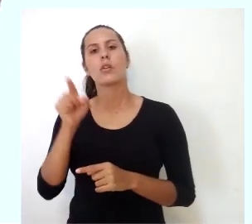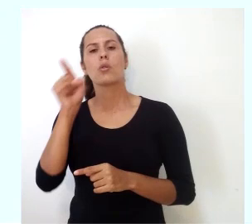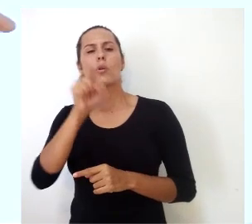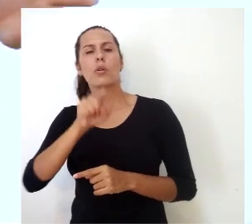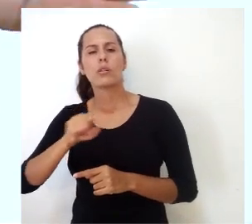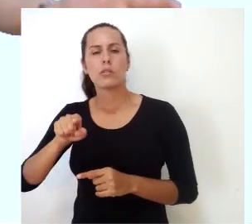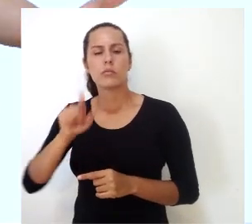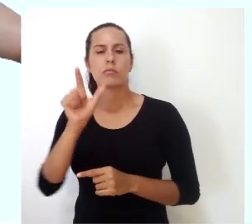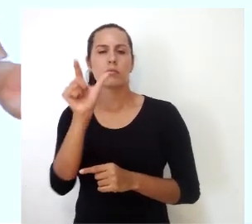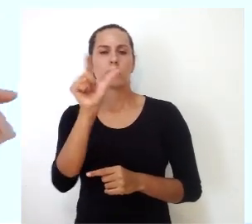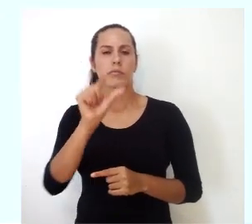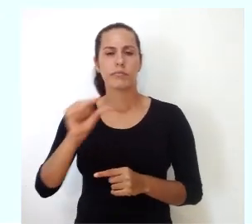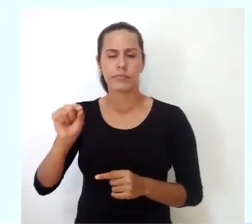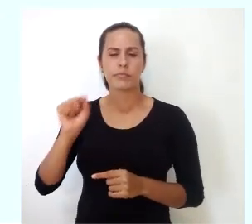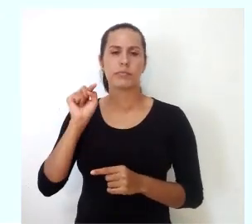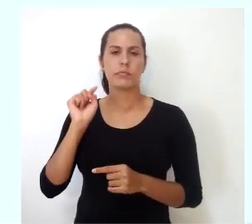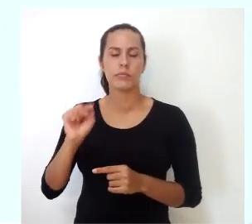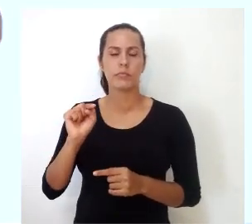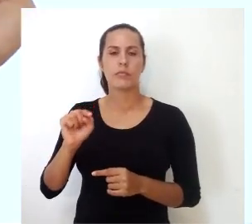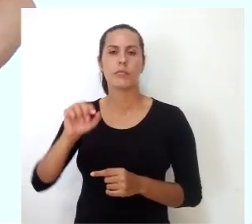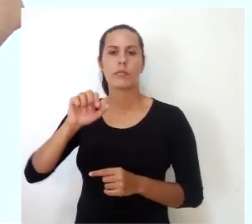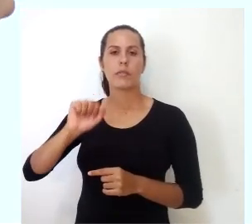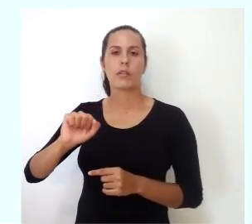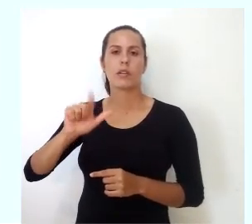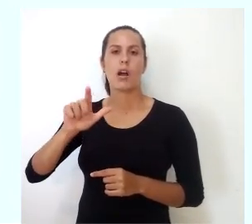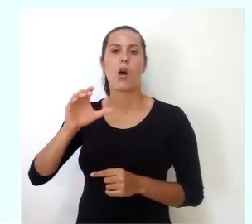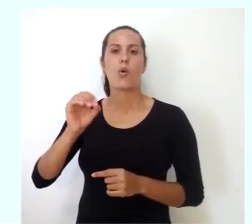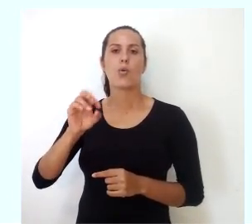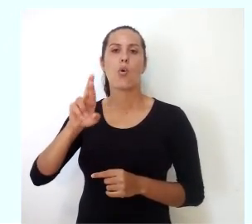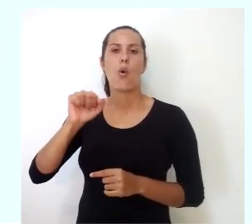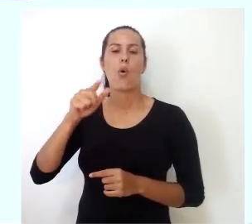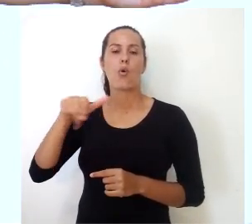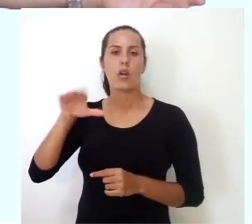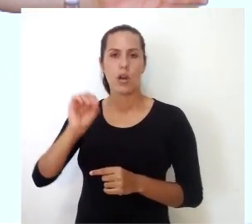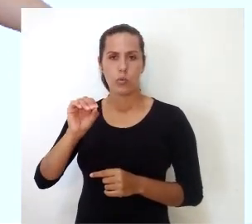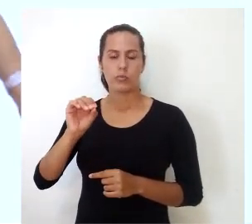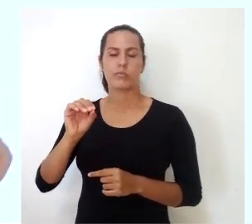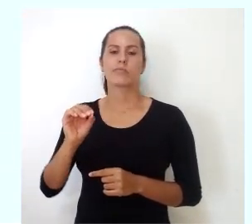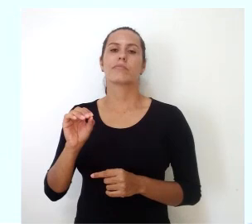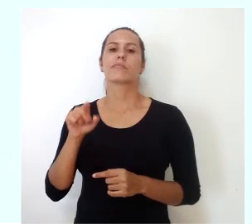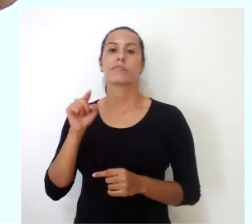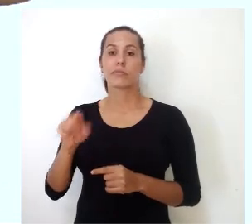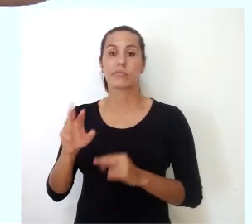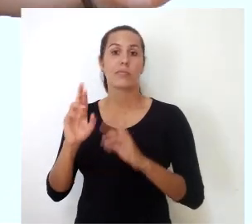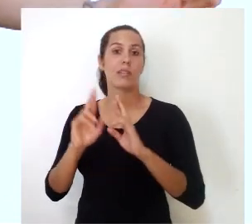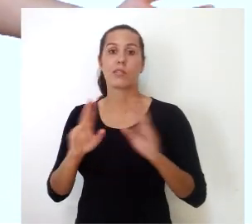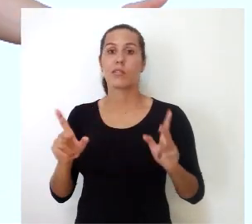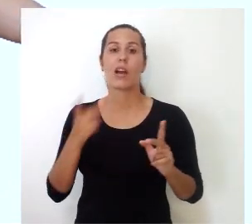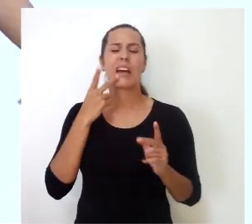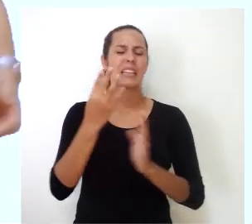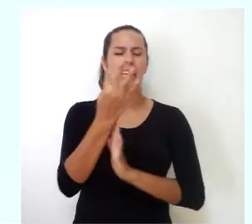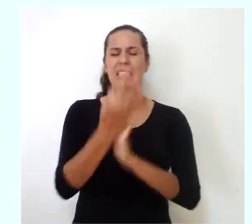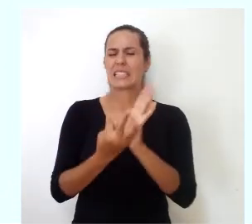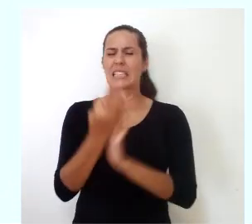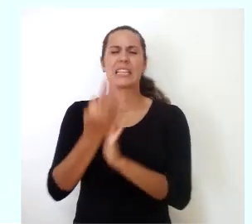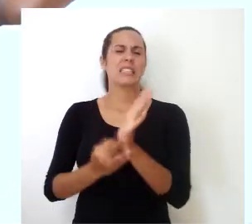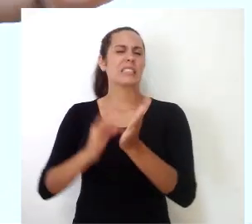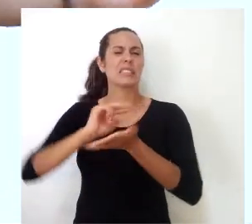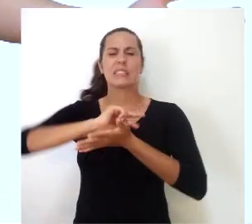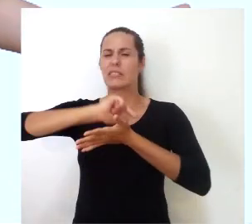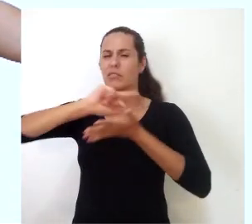várias, se fôssemos agora citar vários textos religiosos, de várias religiões, de